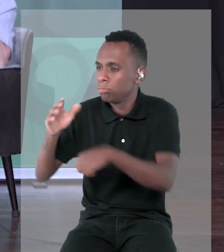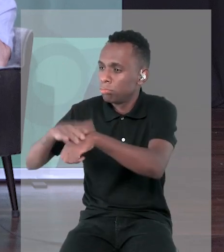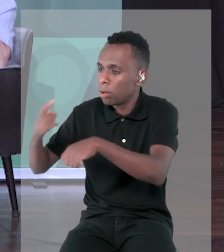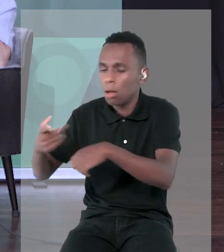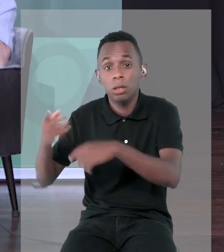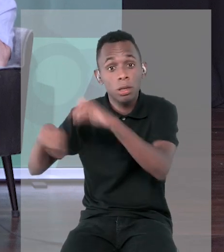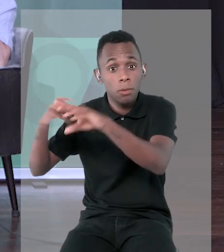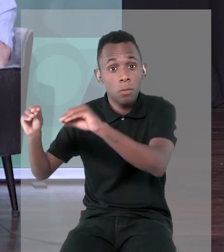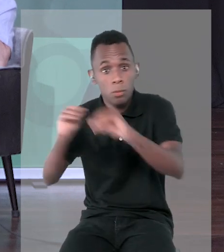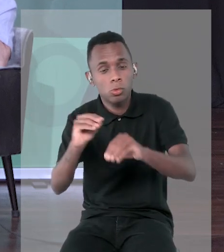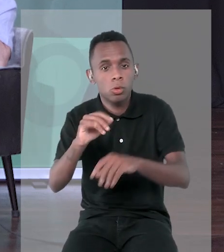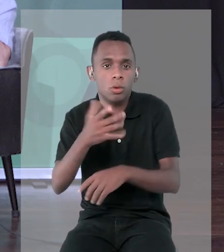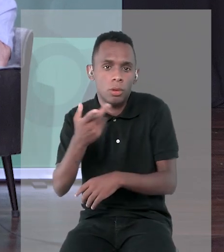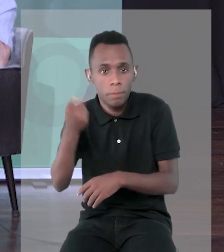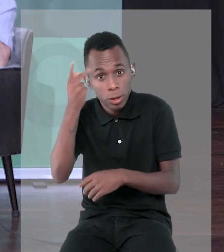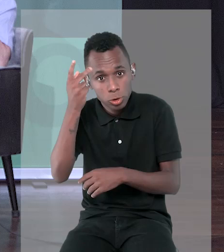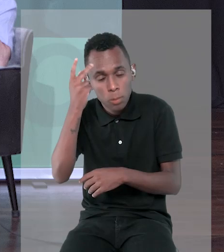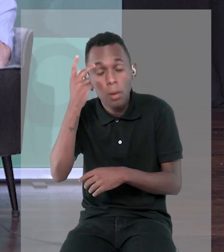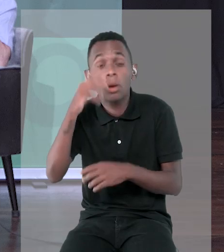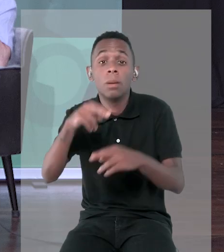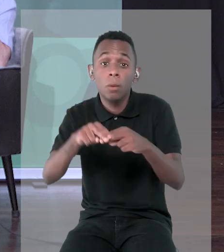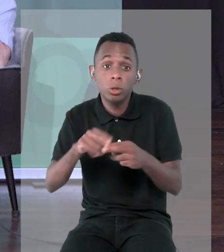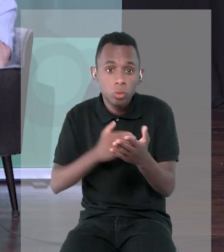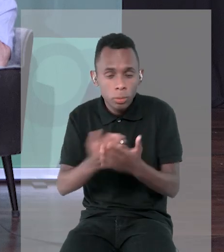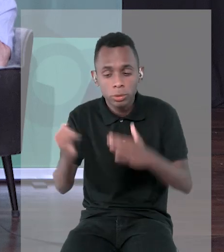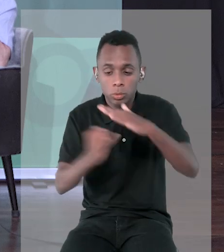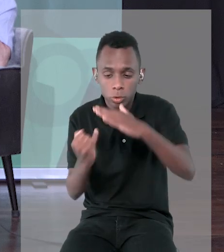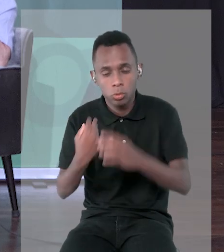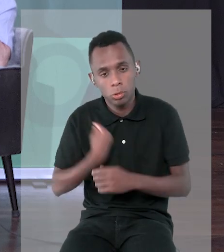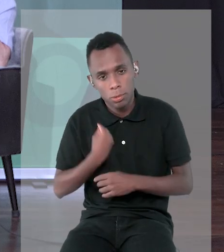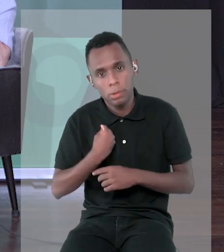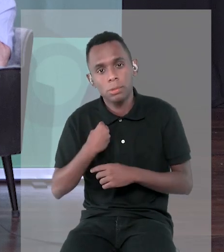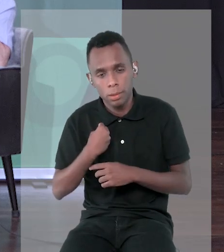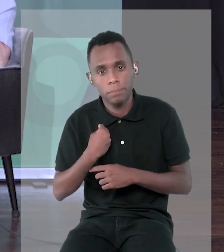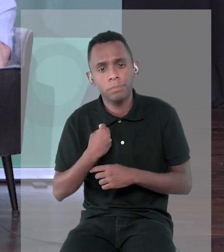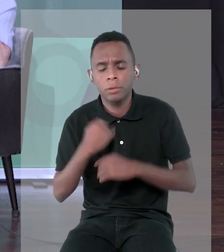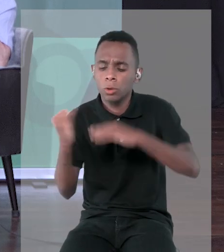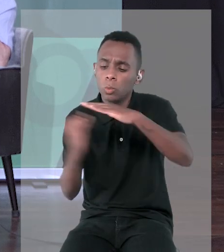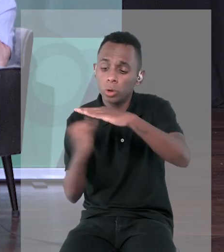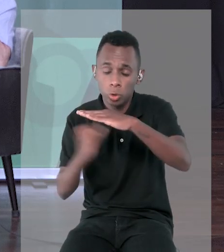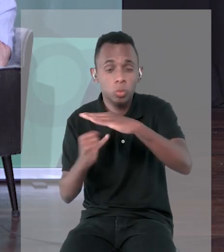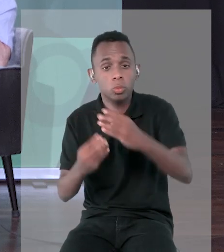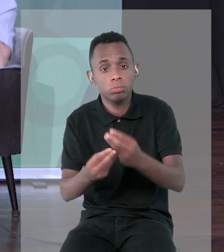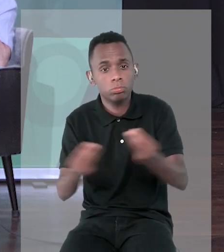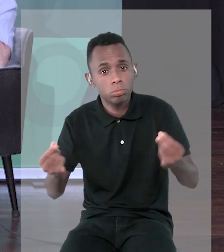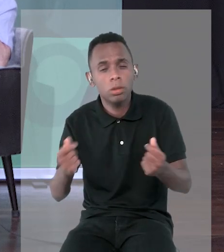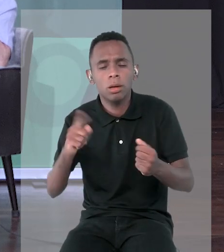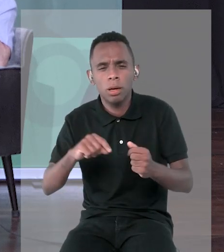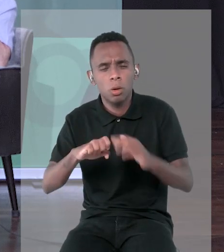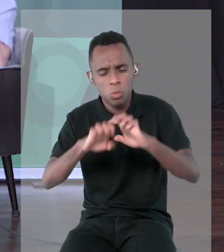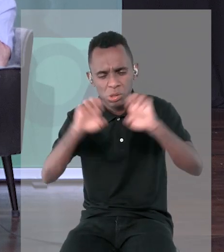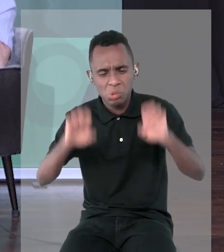naturalmente que eu me interessei no Instituto e que eu comecei a participar do Instituto. E o Instituto, ele é muito bem